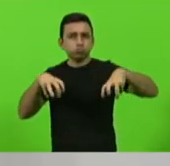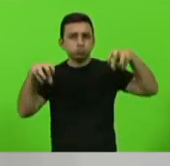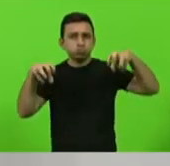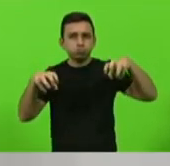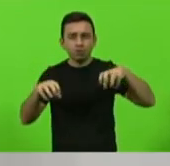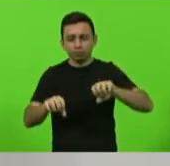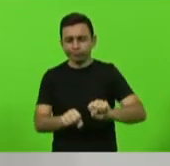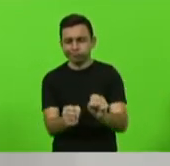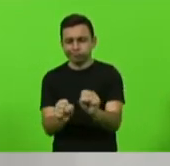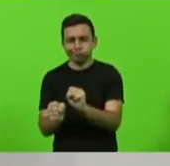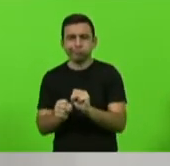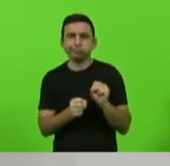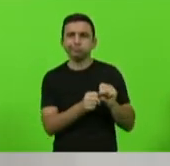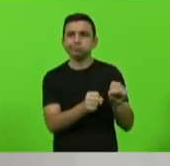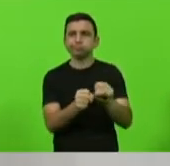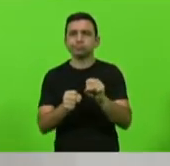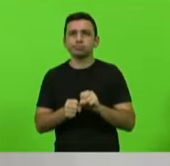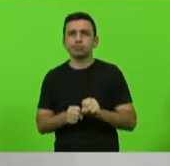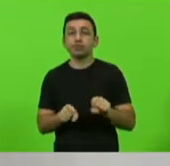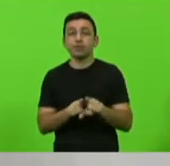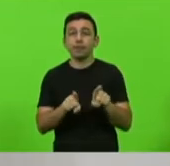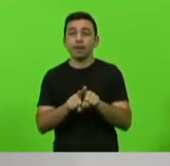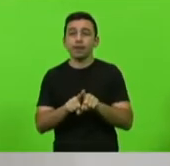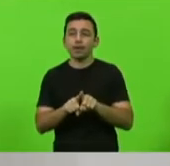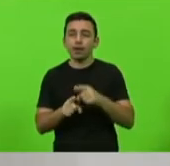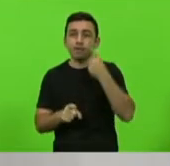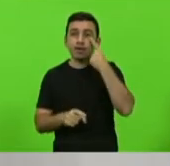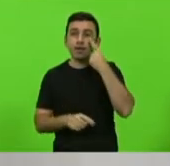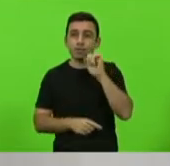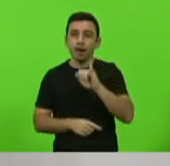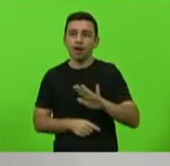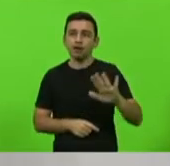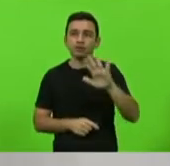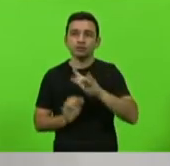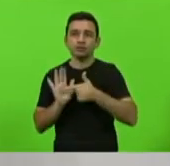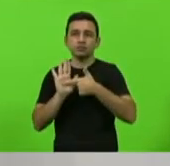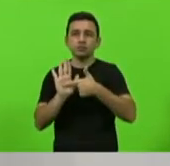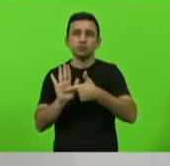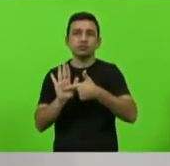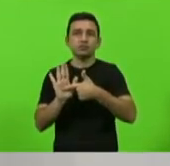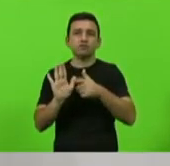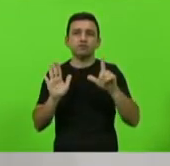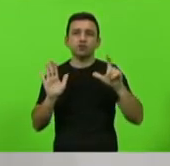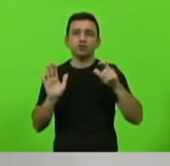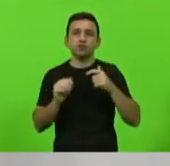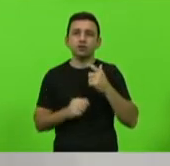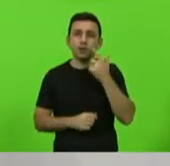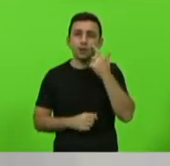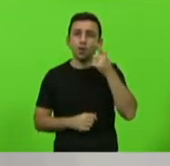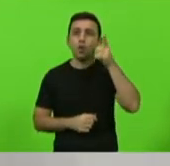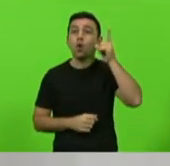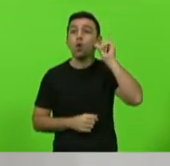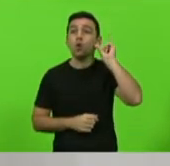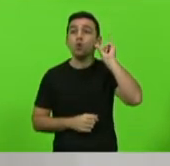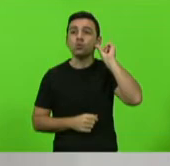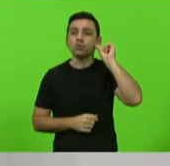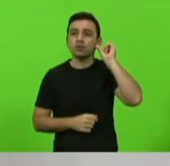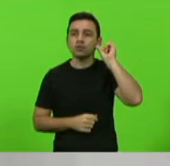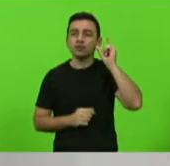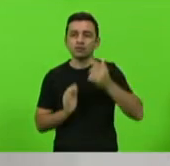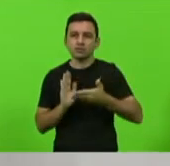destruiu. E essa imagem que eu vi aqui ontem na capa